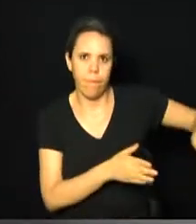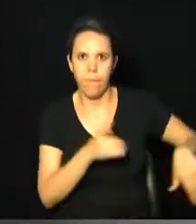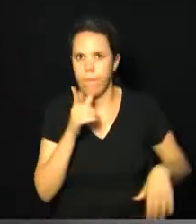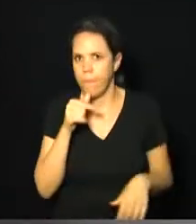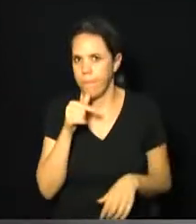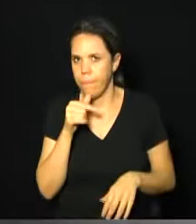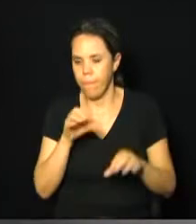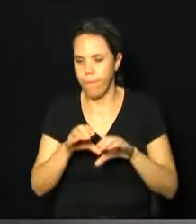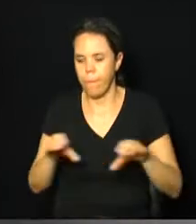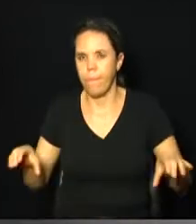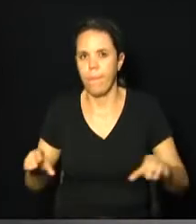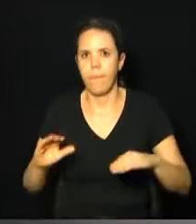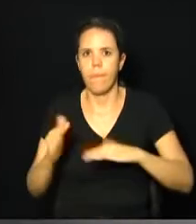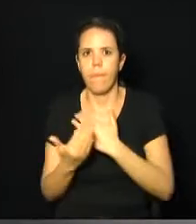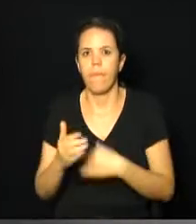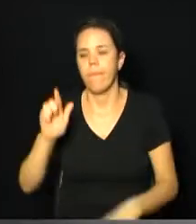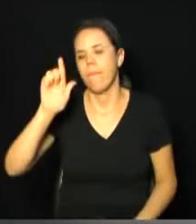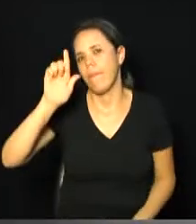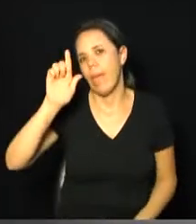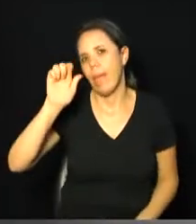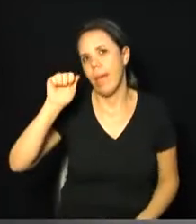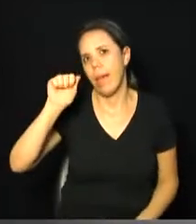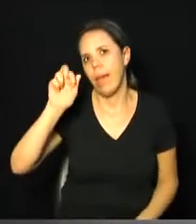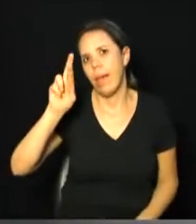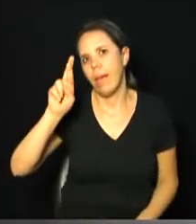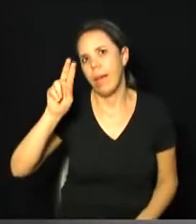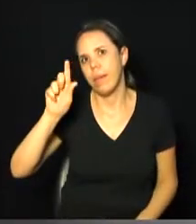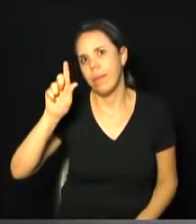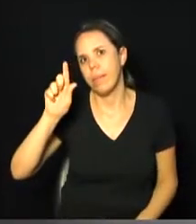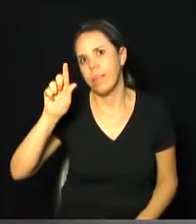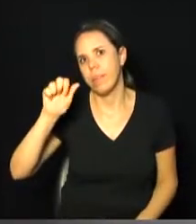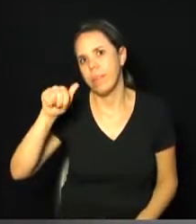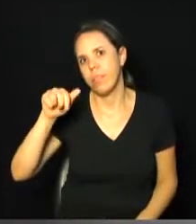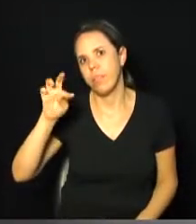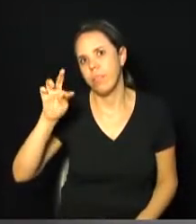o Gargantilha, que é distribuído por caminhões,